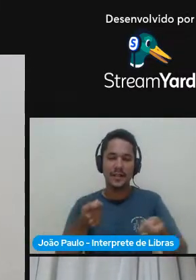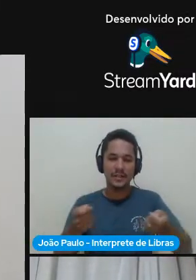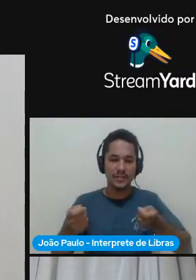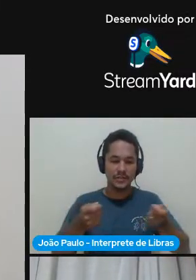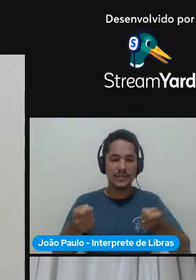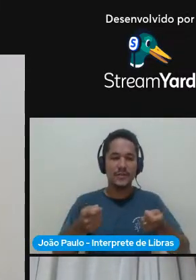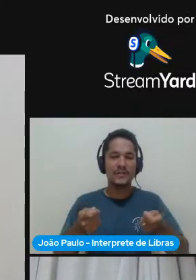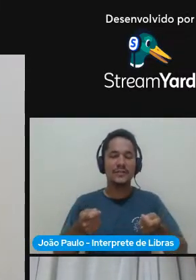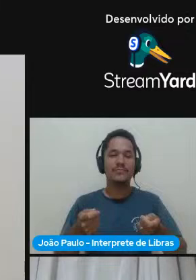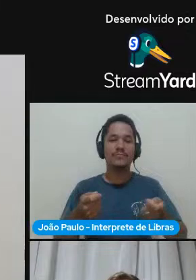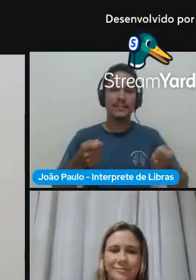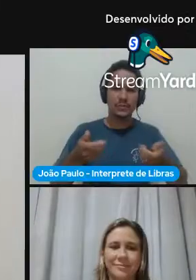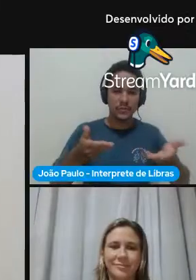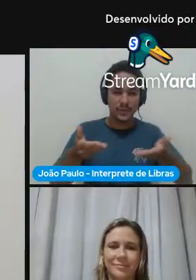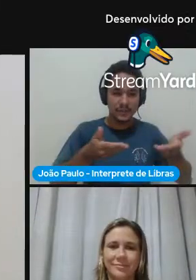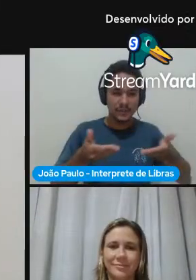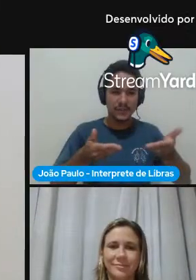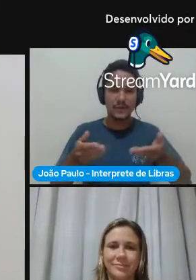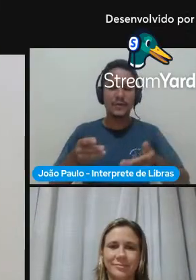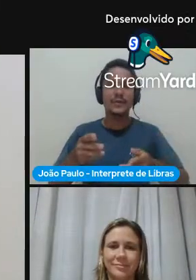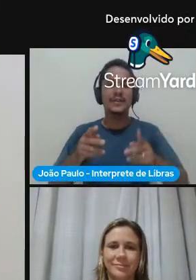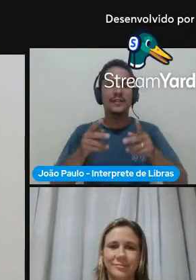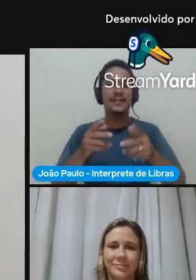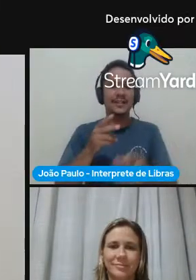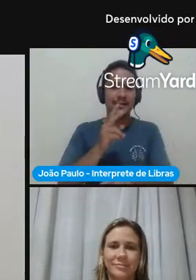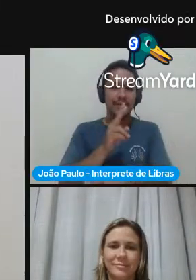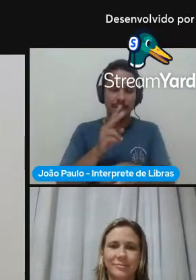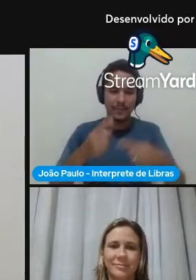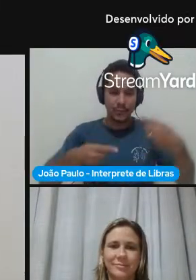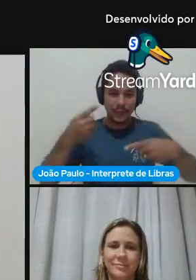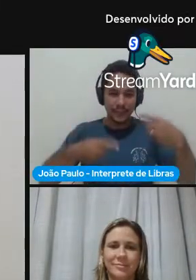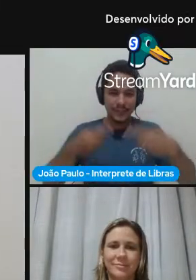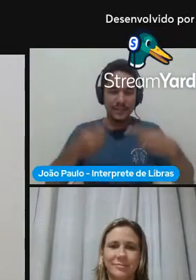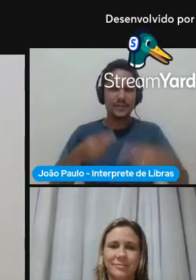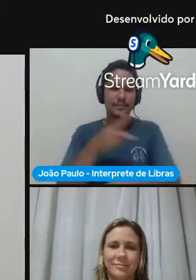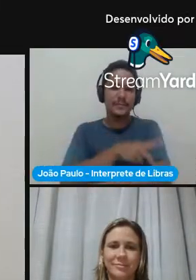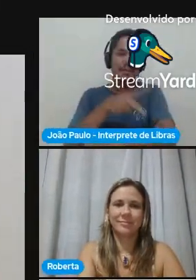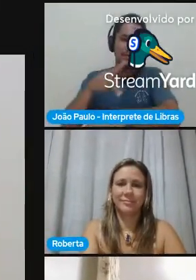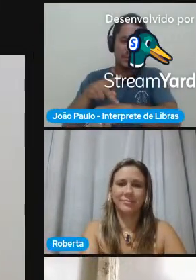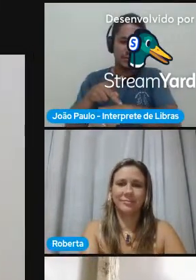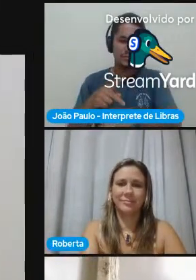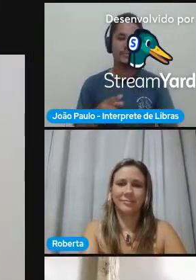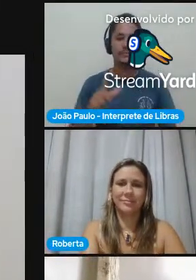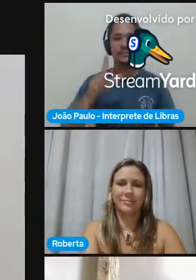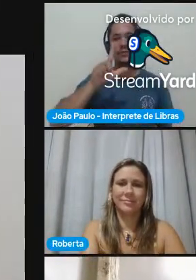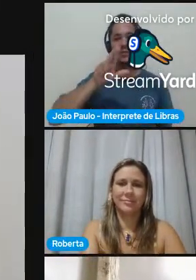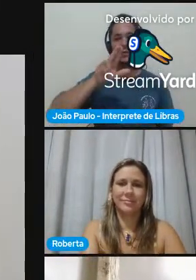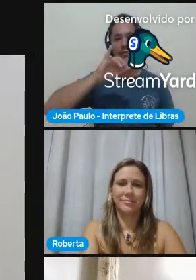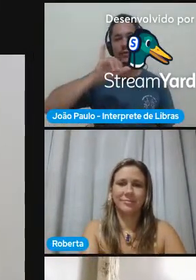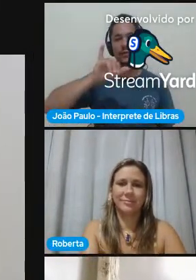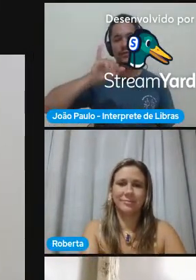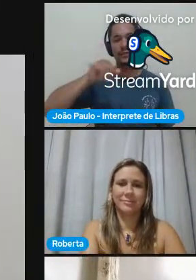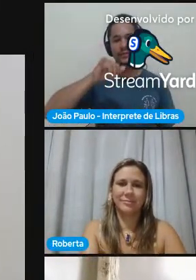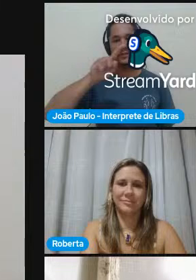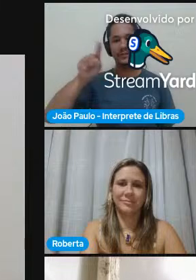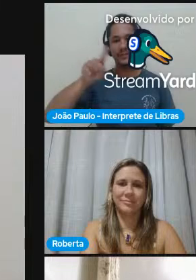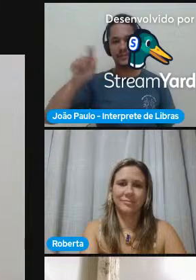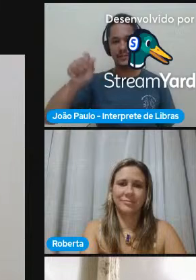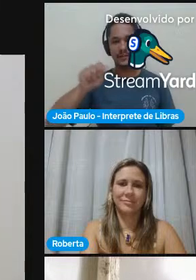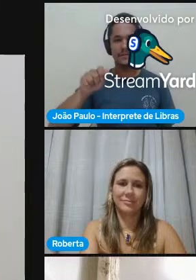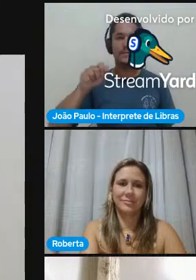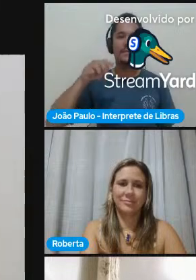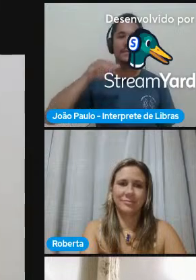pedagógica, Shirley Miranda. Luiz Otávio Fonseca, que é subsecretário de trabalho